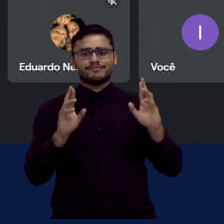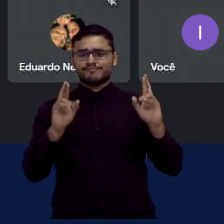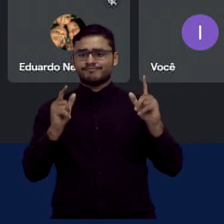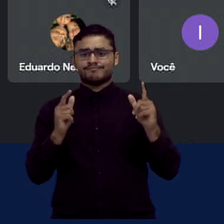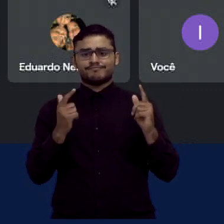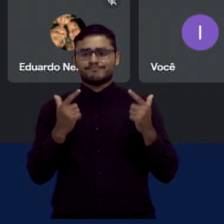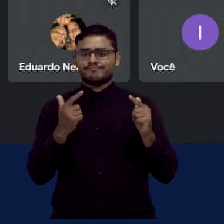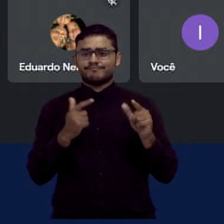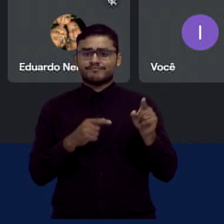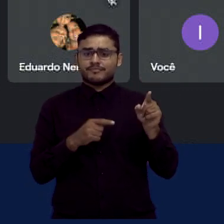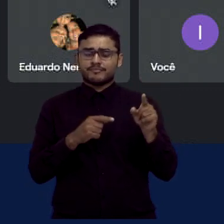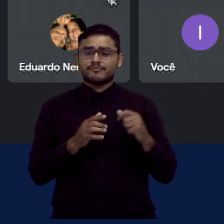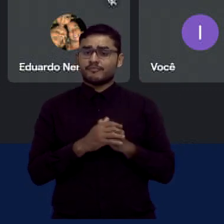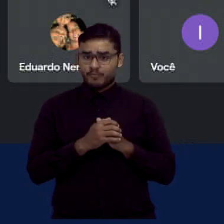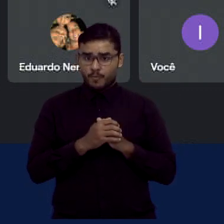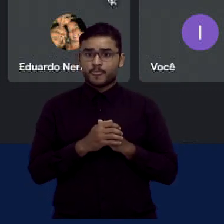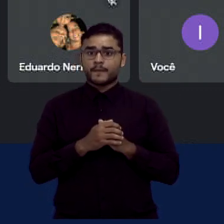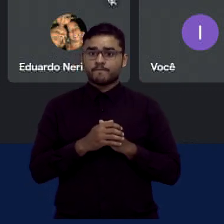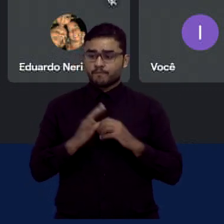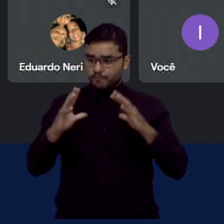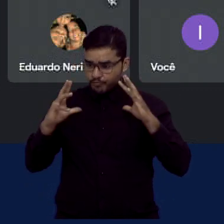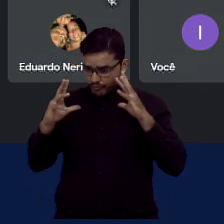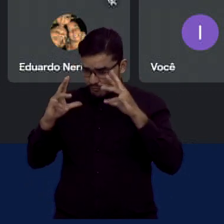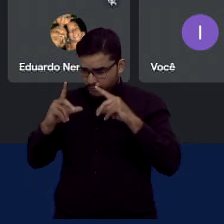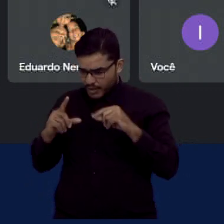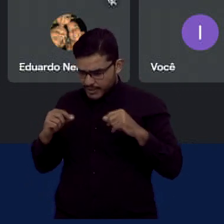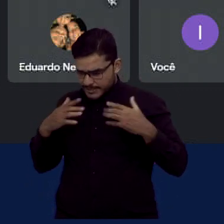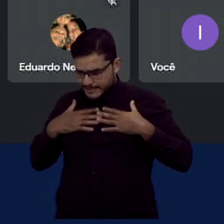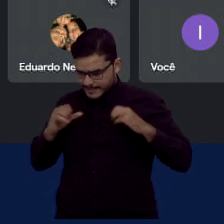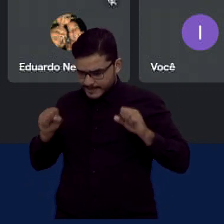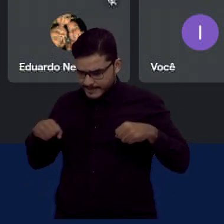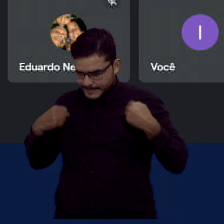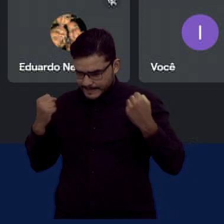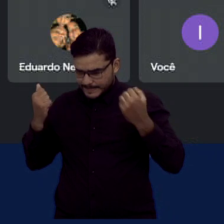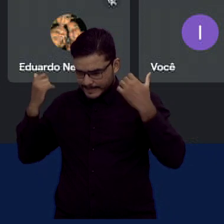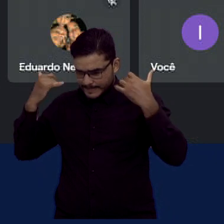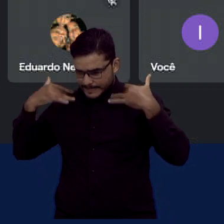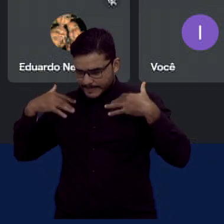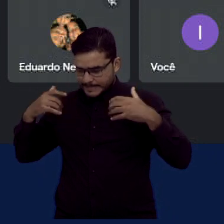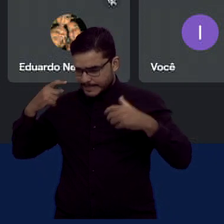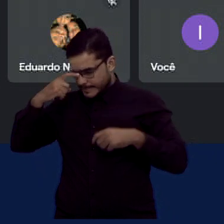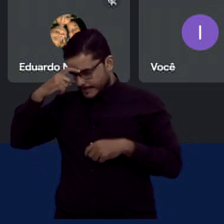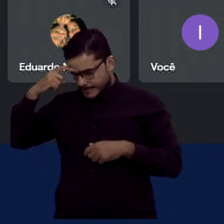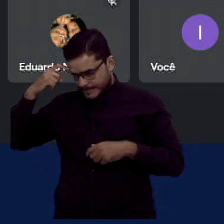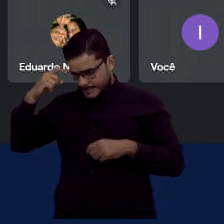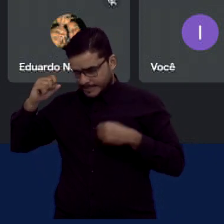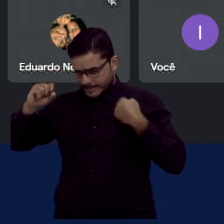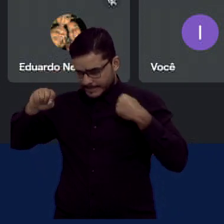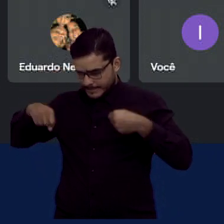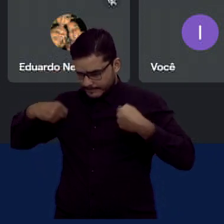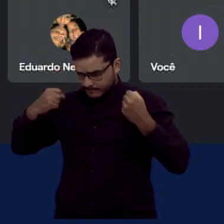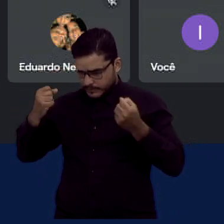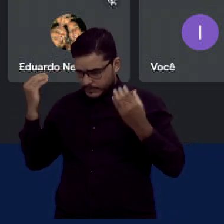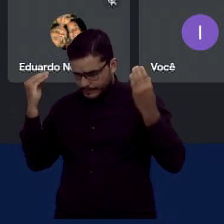referências, vai impregnar a própria saliva, bile e sangue dele naquelas referências e vai trazer algo